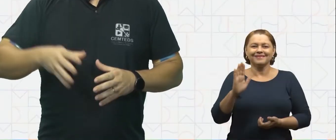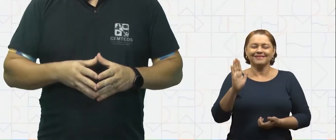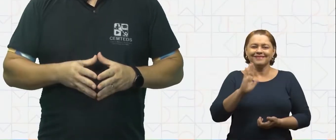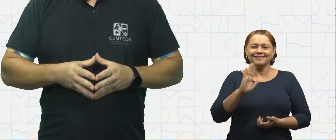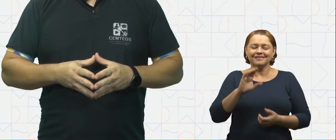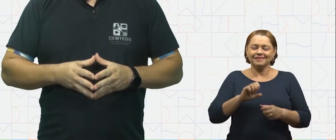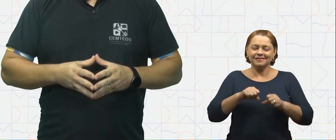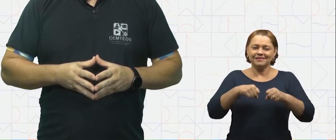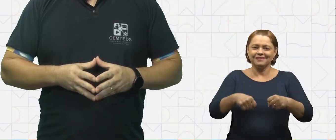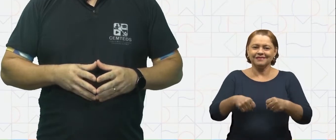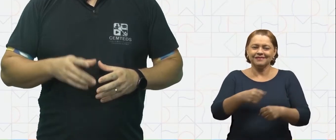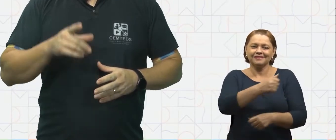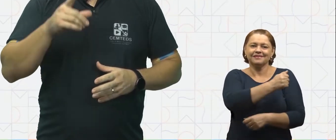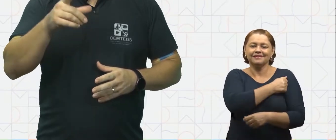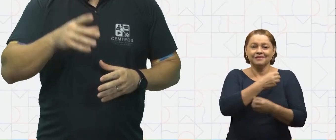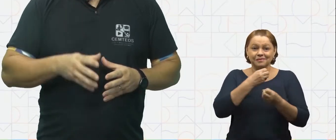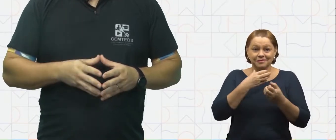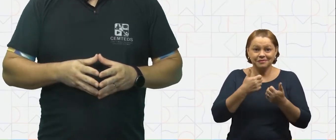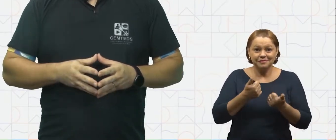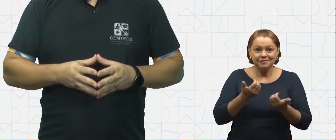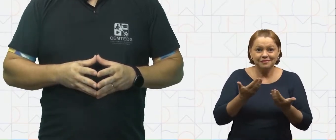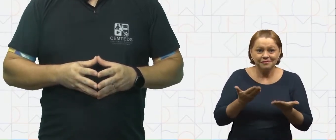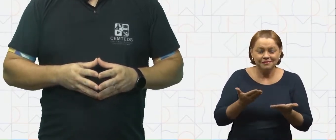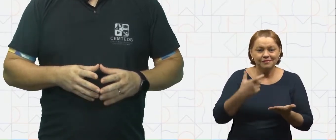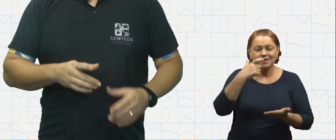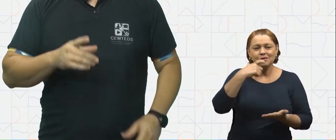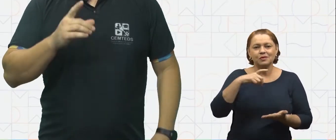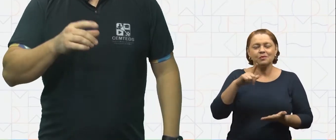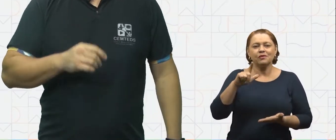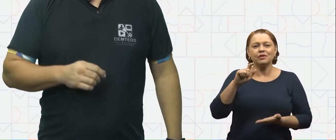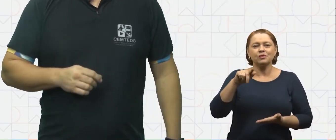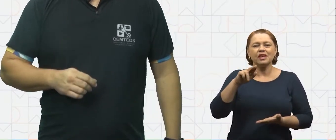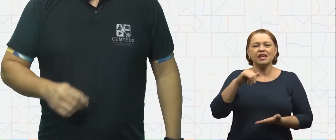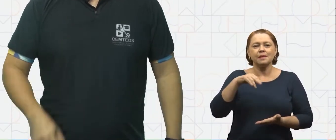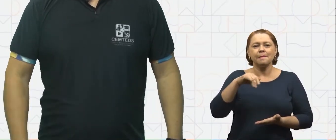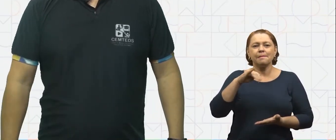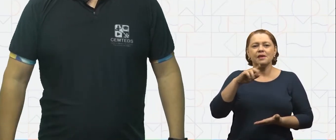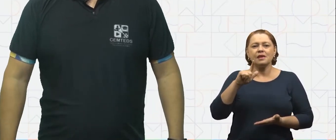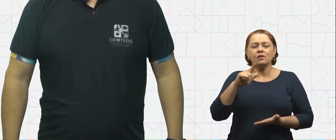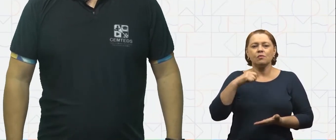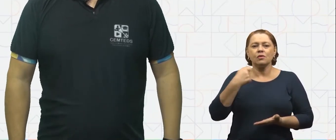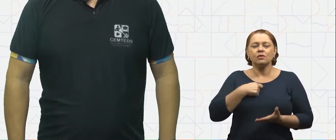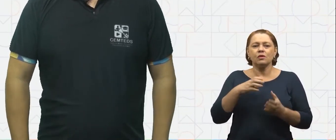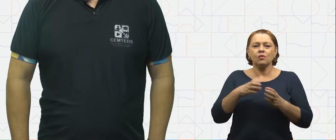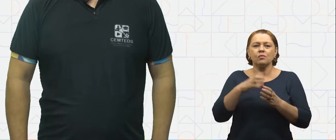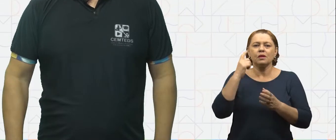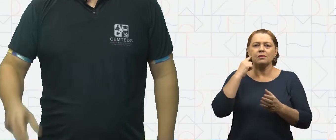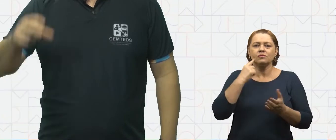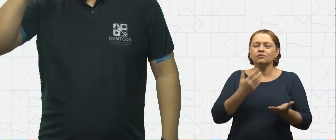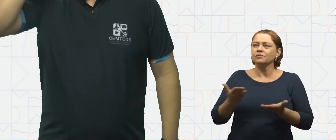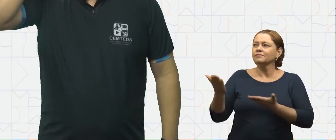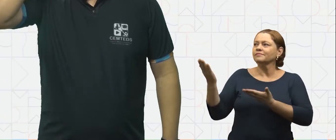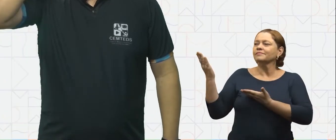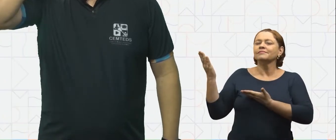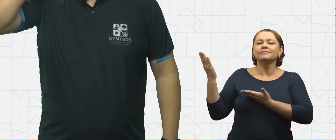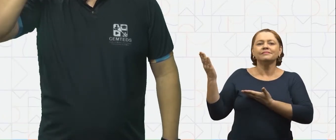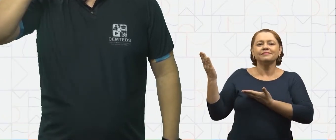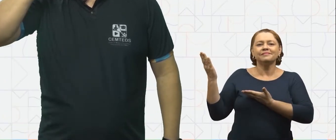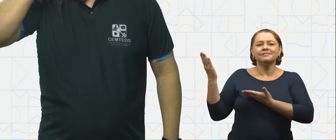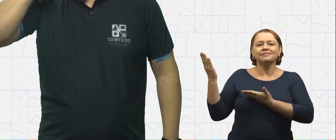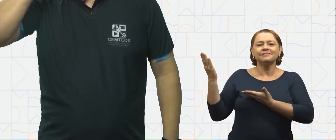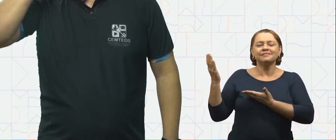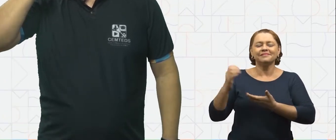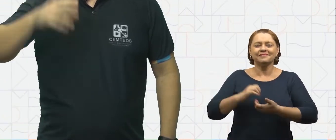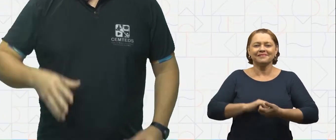Olá, dedicado aluno, tudo bem com você? Eu sou o professor Leandro Guimil. O meu sinal na comunidade surda é...